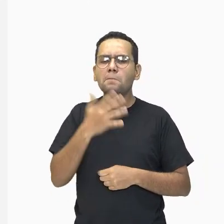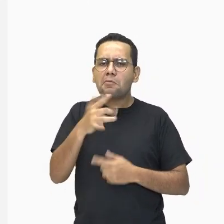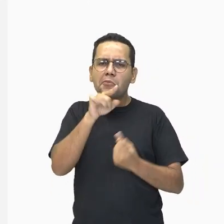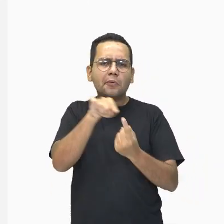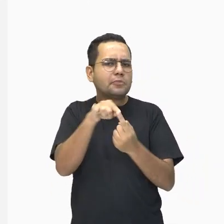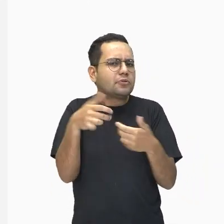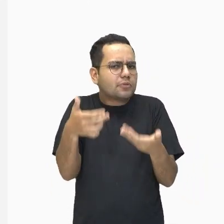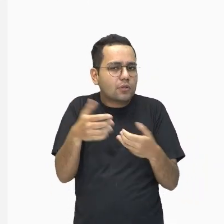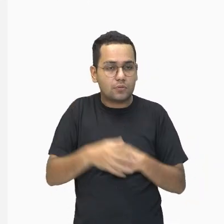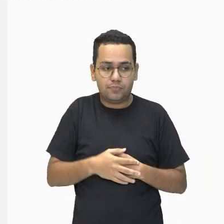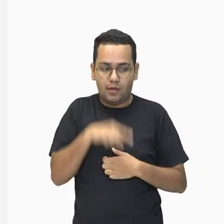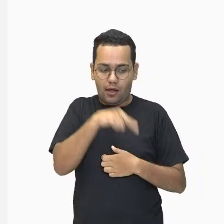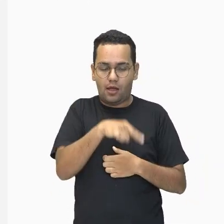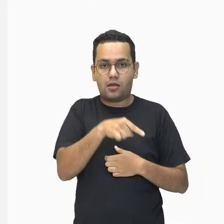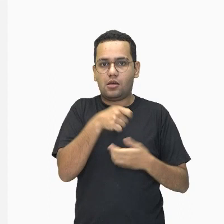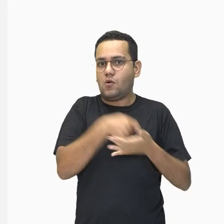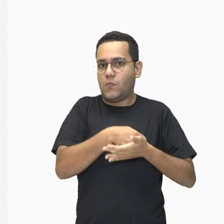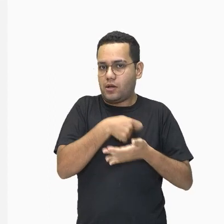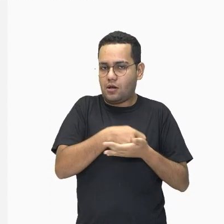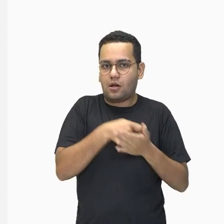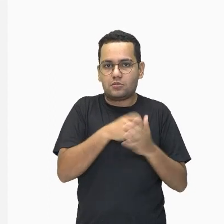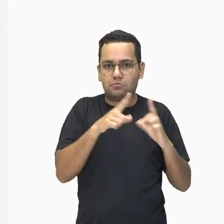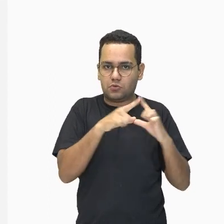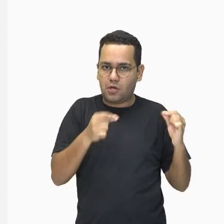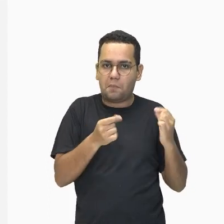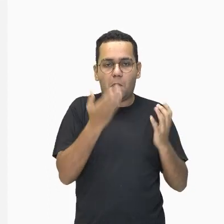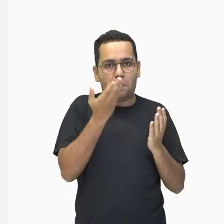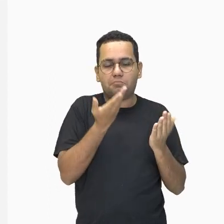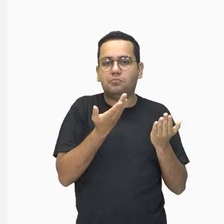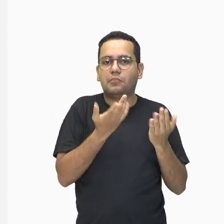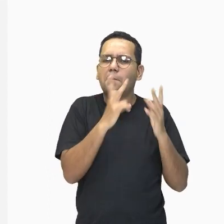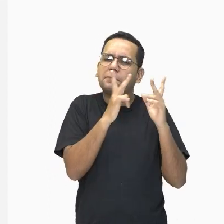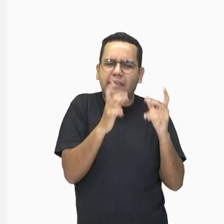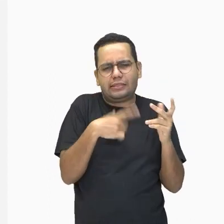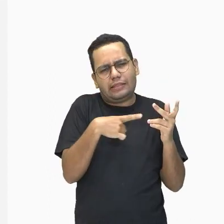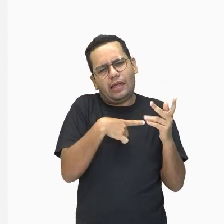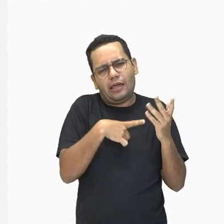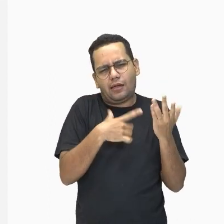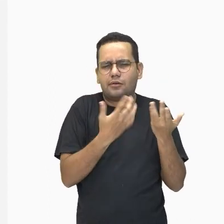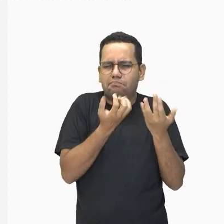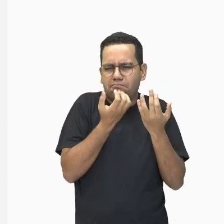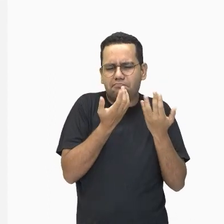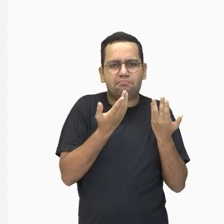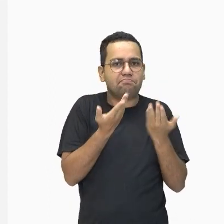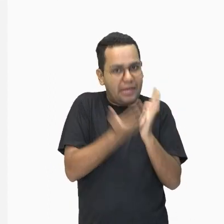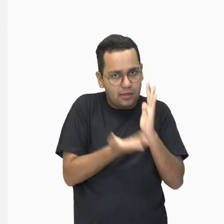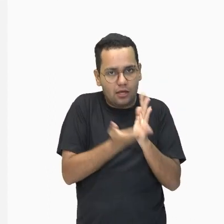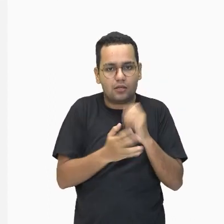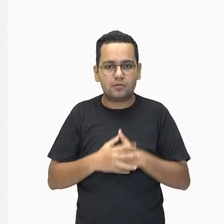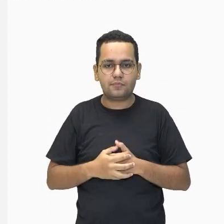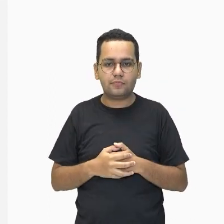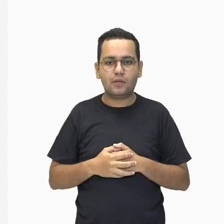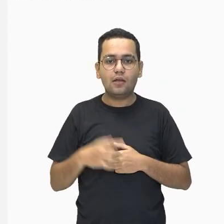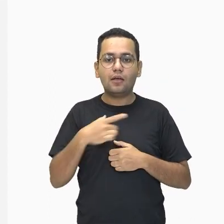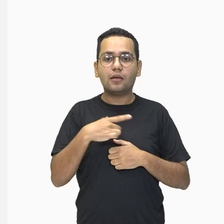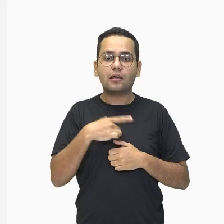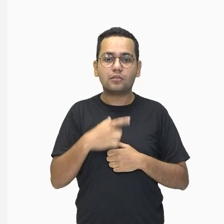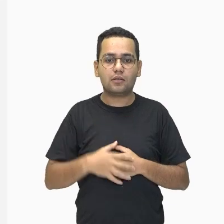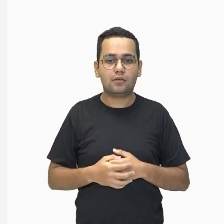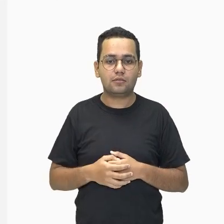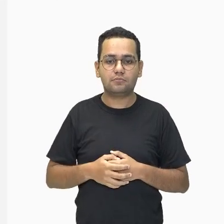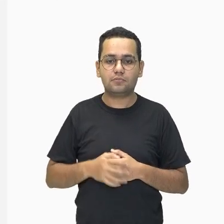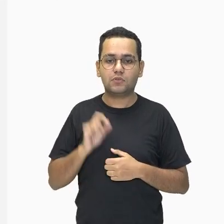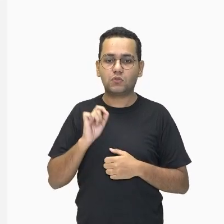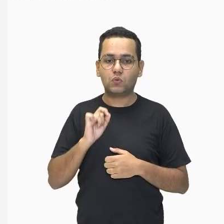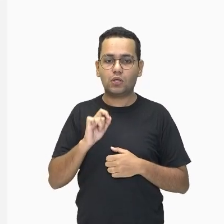o Japão a se render e evitar uma provável invasão desse país, o que resultaria em milhares de soldados aliados mortos.